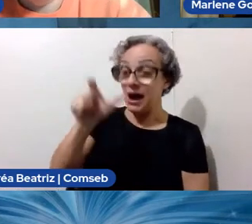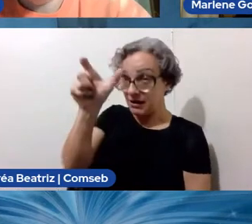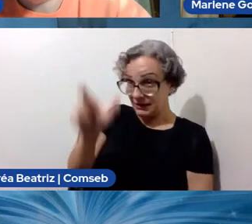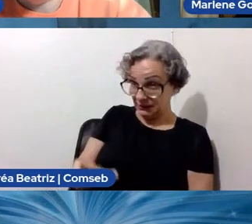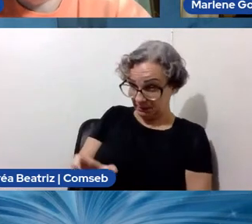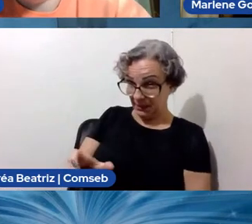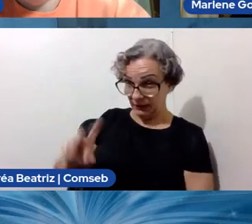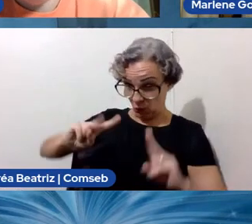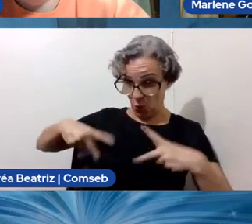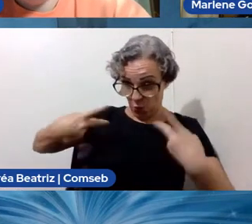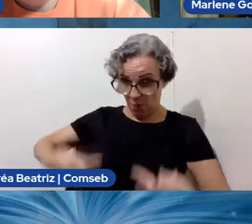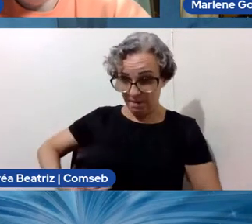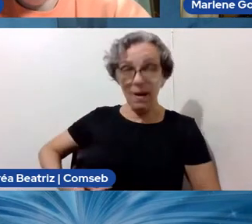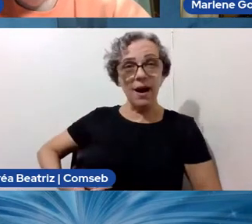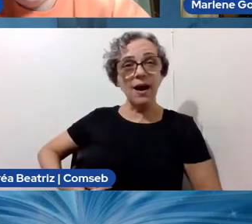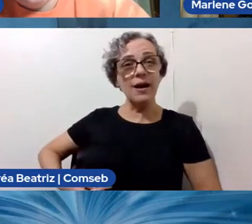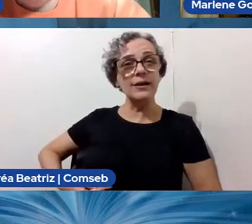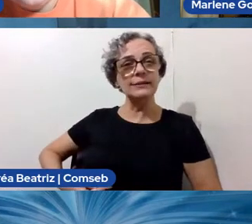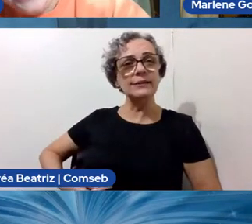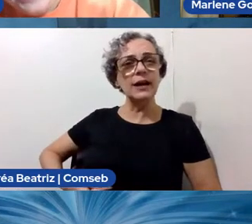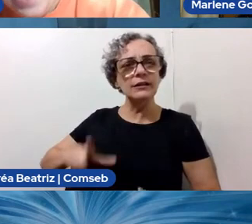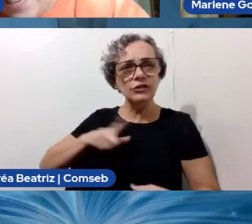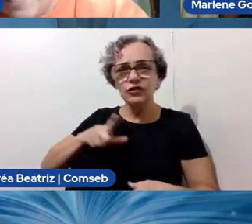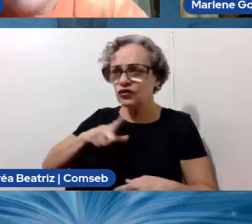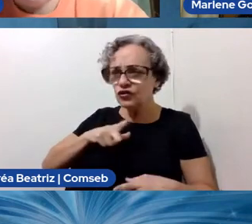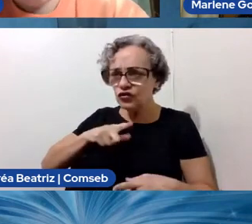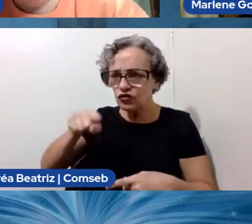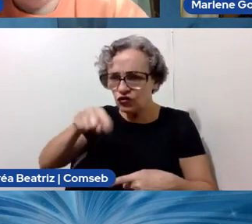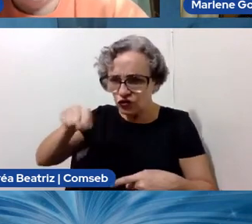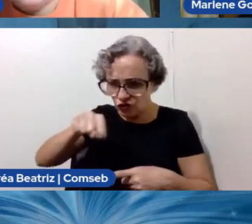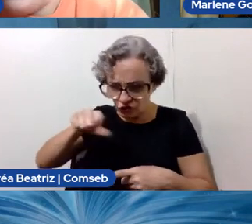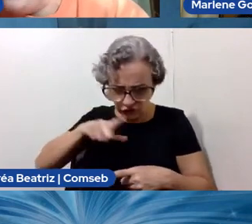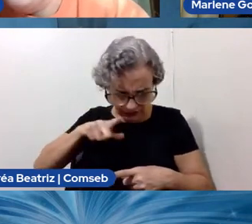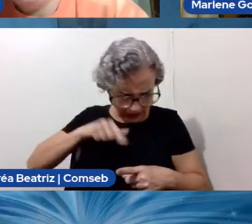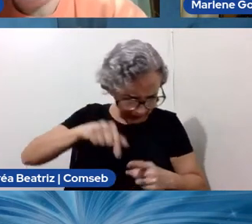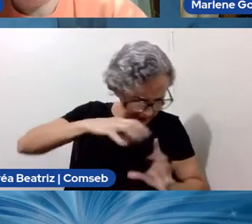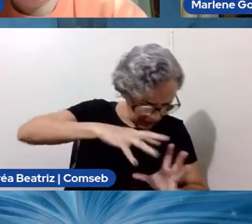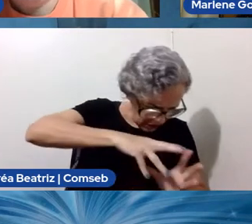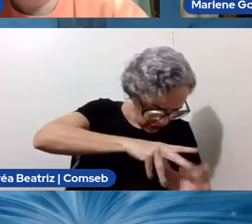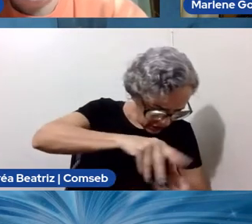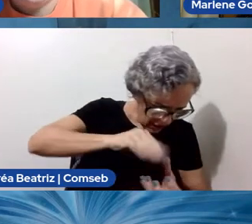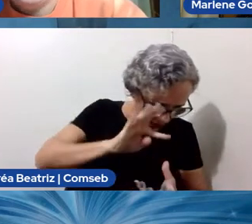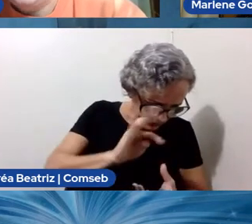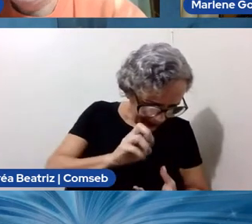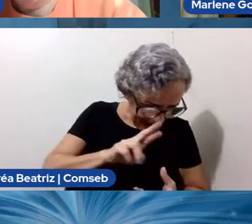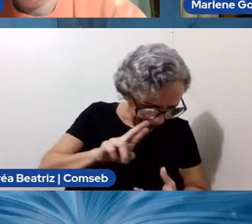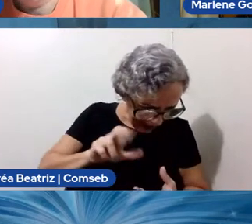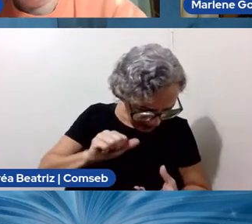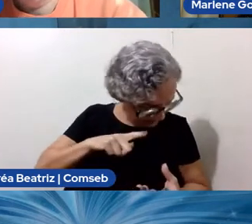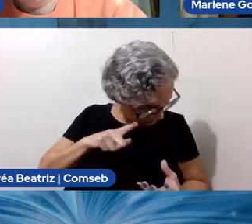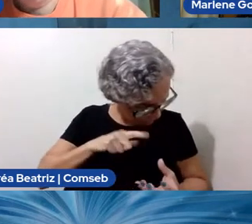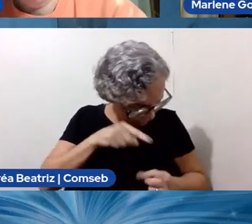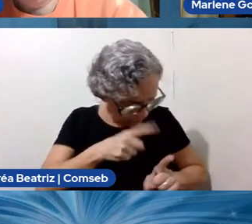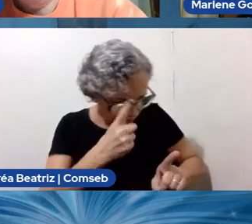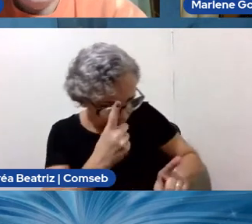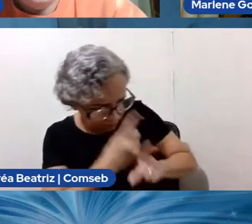elementos orgânicos contidos do globo terrestre, depreendendo a partir de tudo que já foi dito?